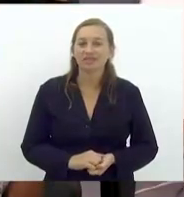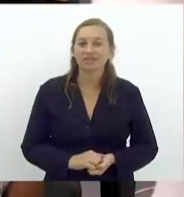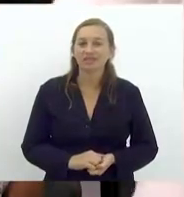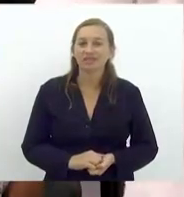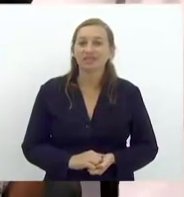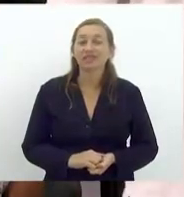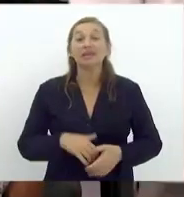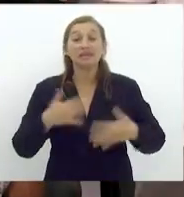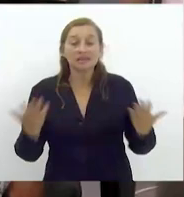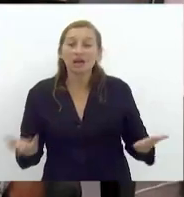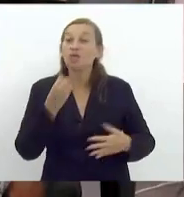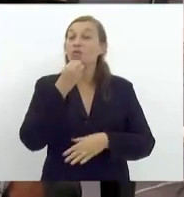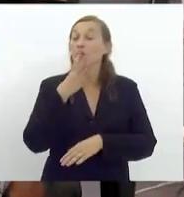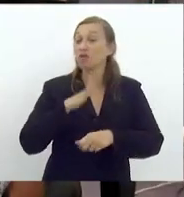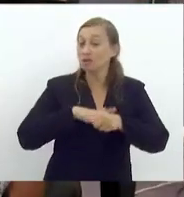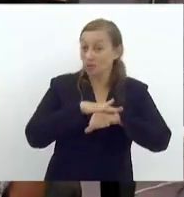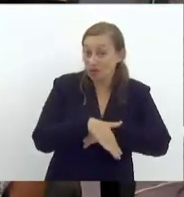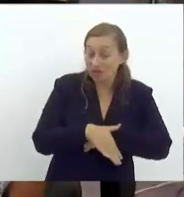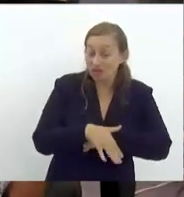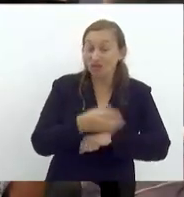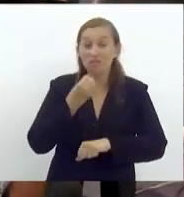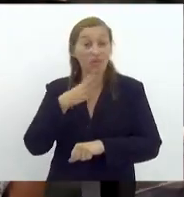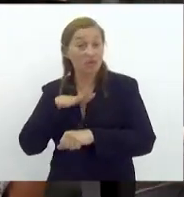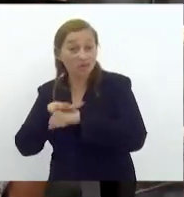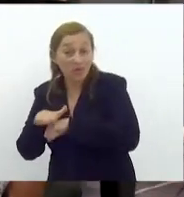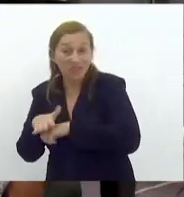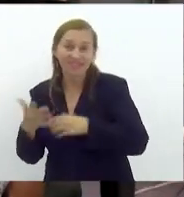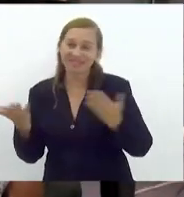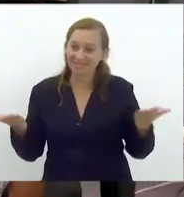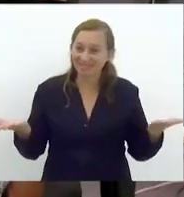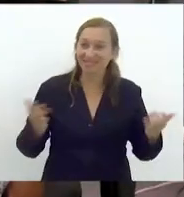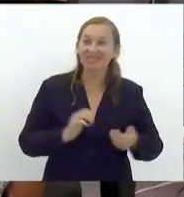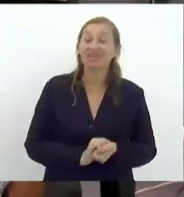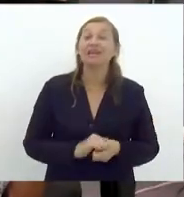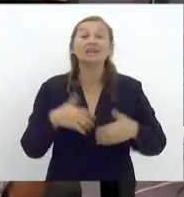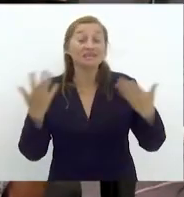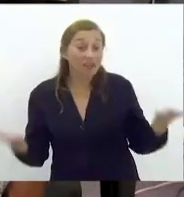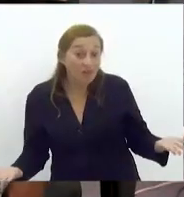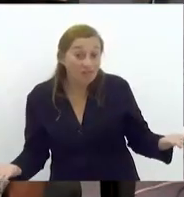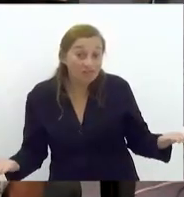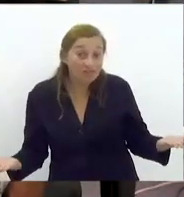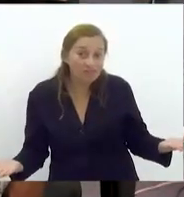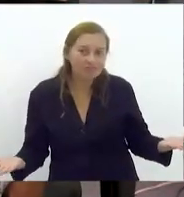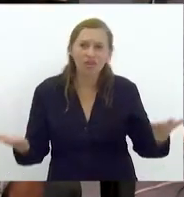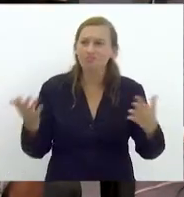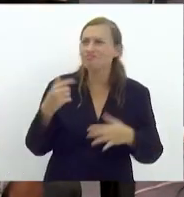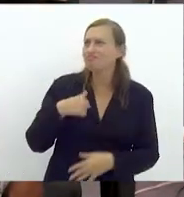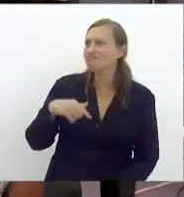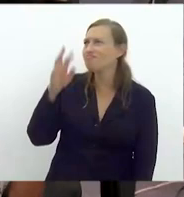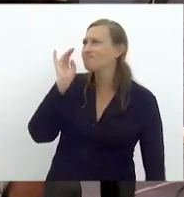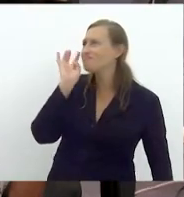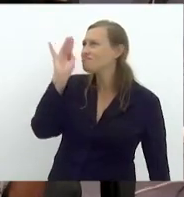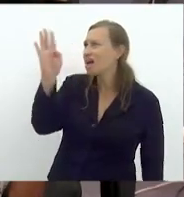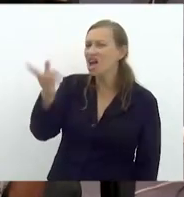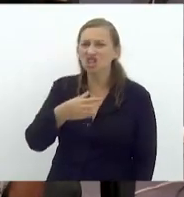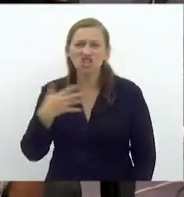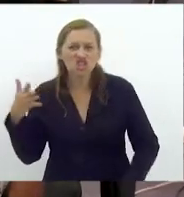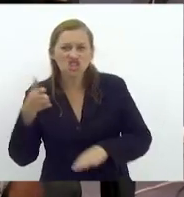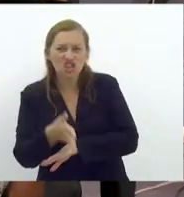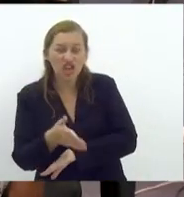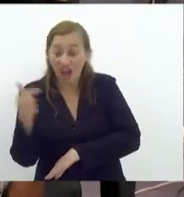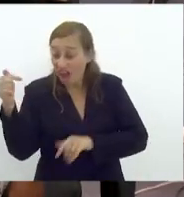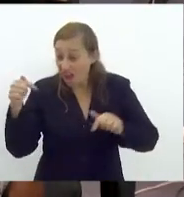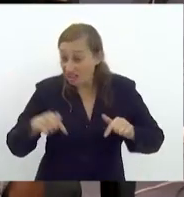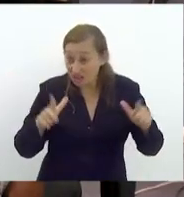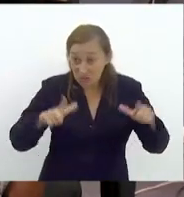então boa noite boa noite então eu jamais imaginar que a gente ia chegar nesse ponto